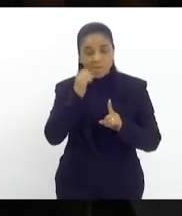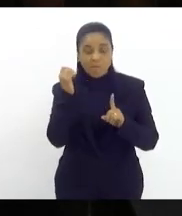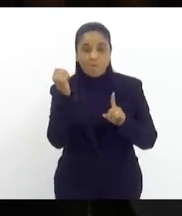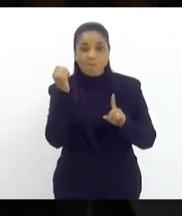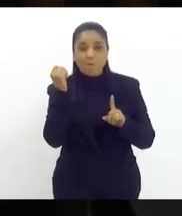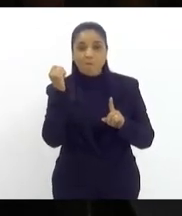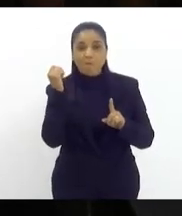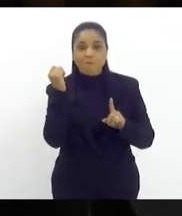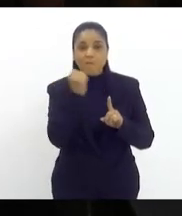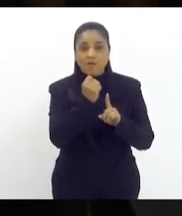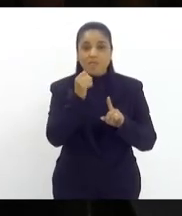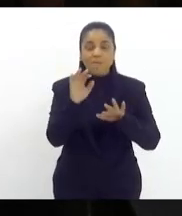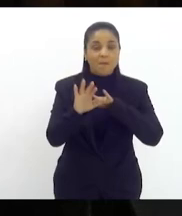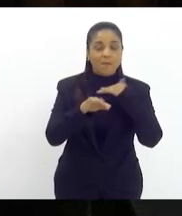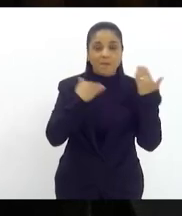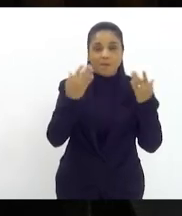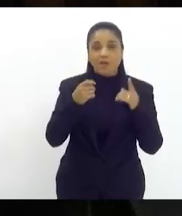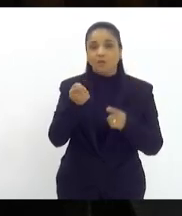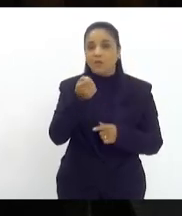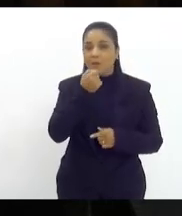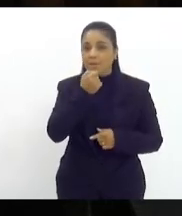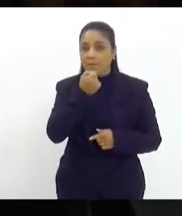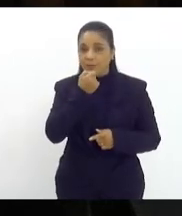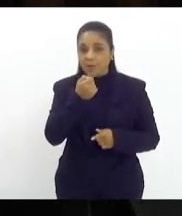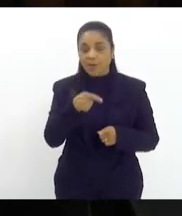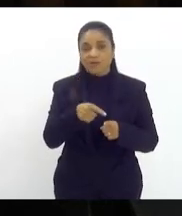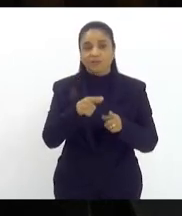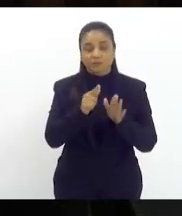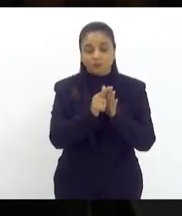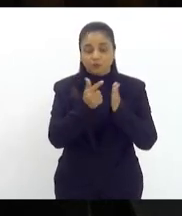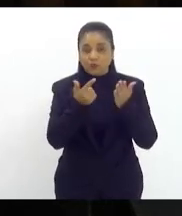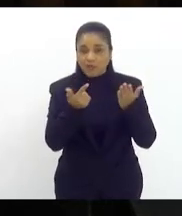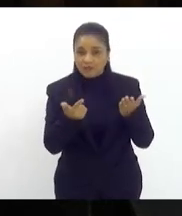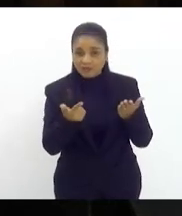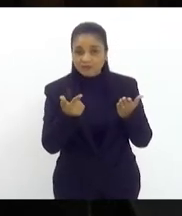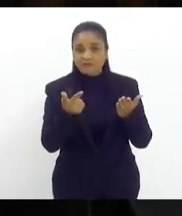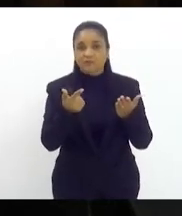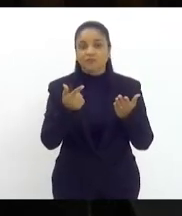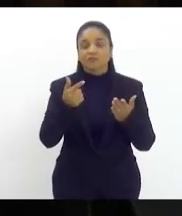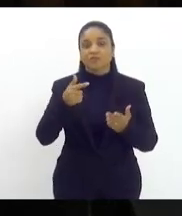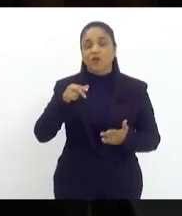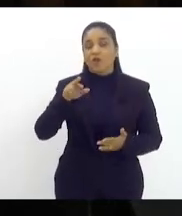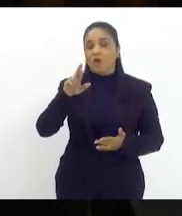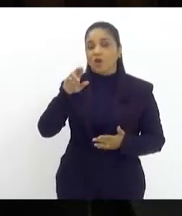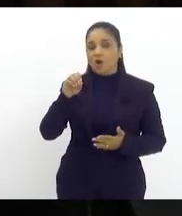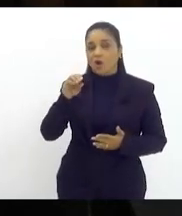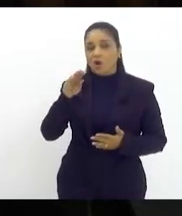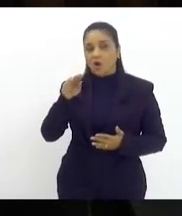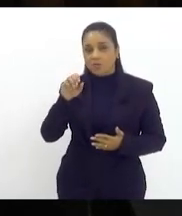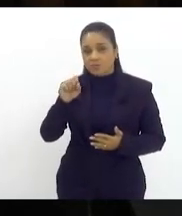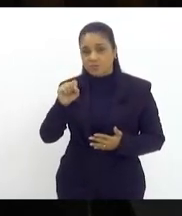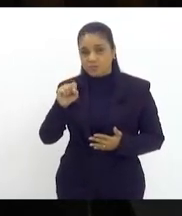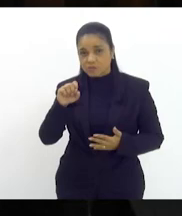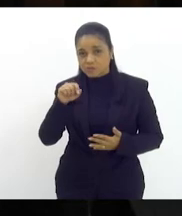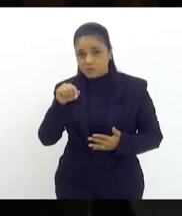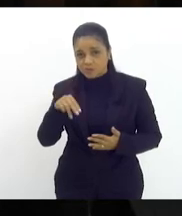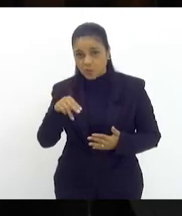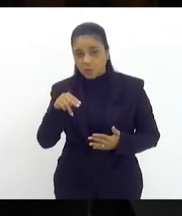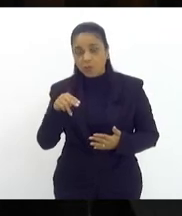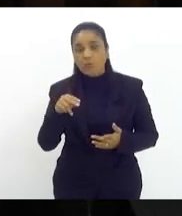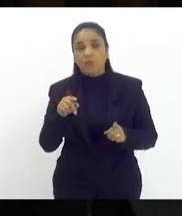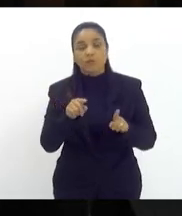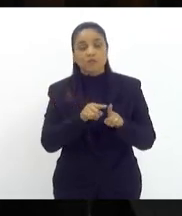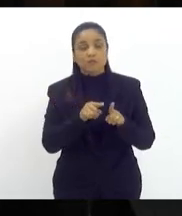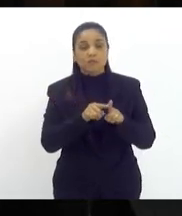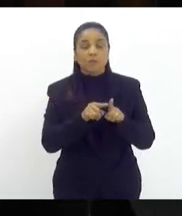Maricá do repórter do jornalista Romário Barro do jornalista Robson de Ouro do vereador Ismael do seu